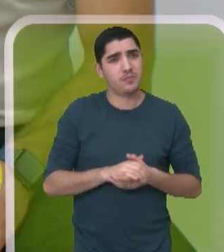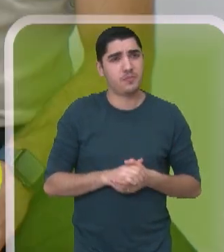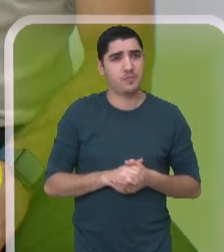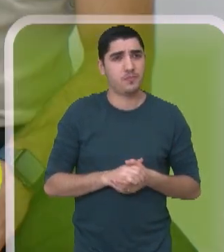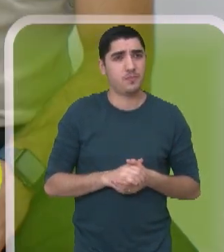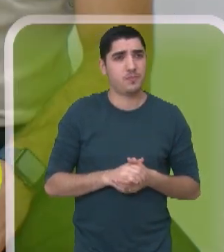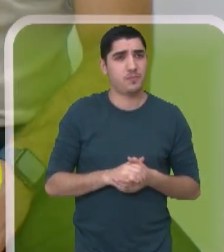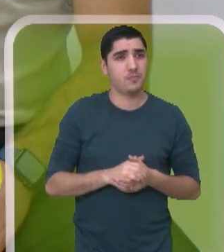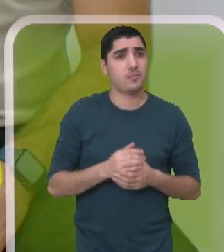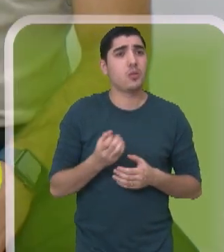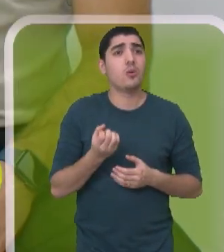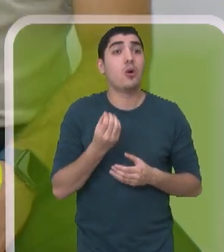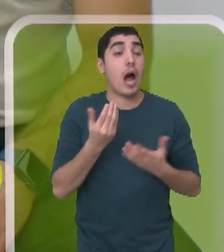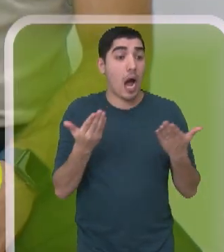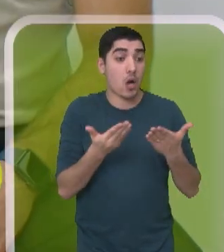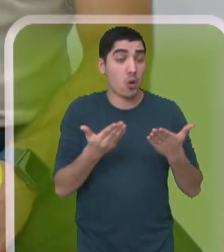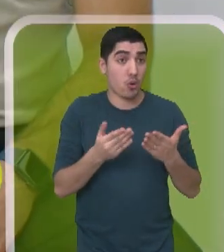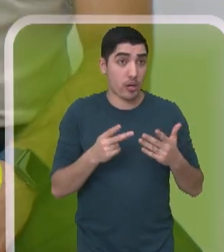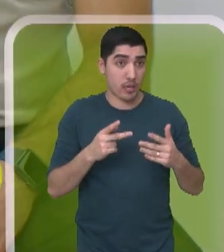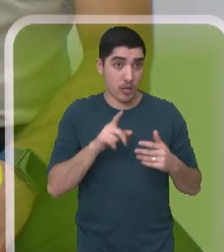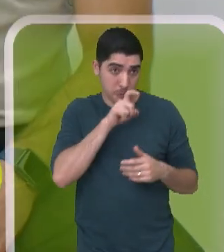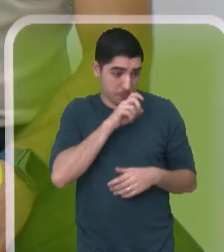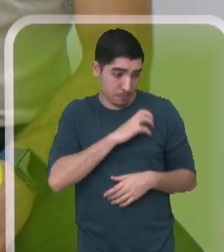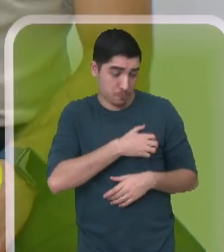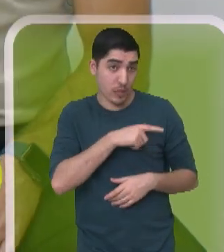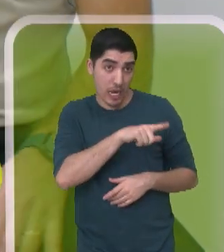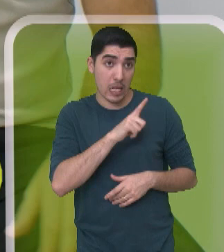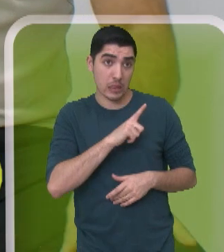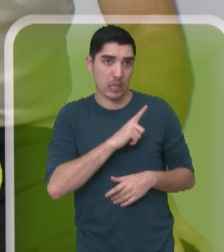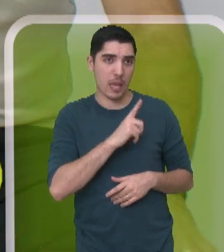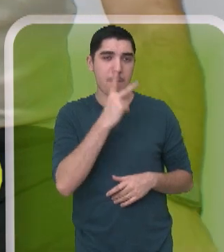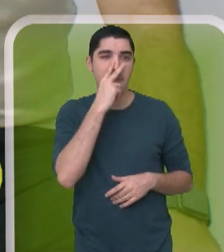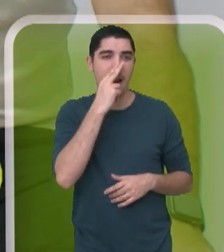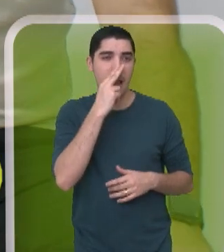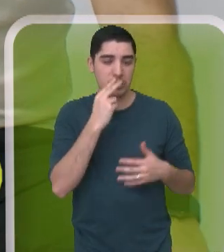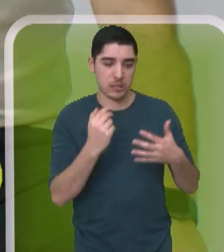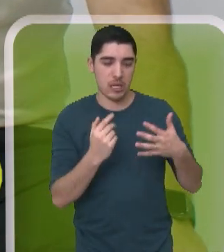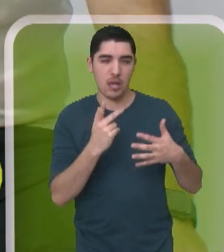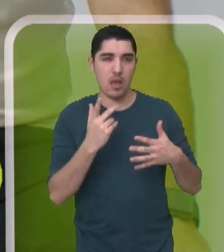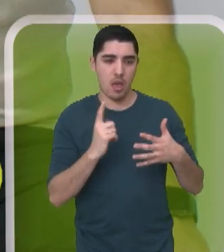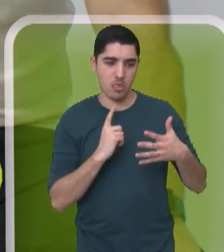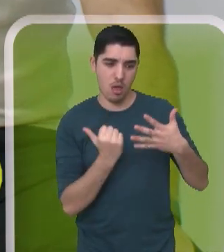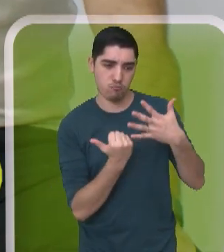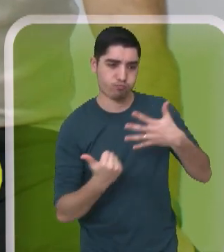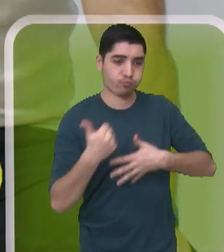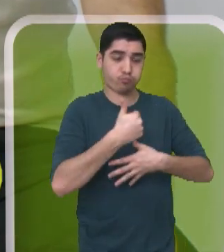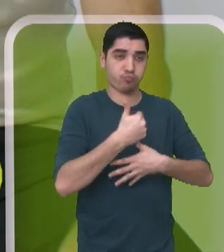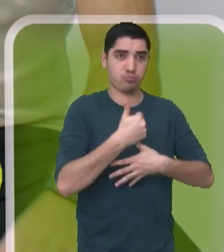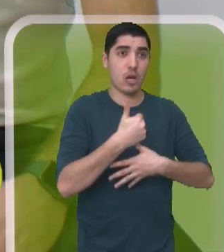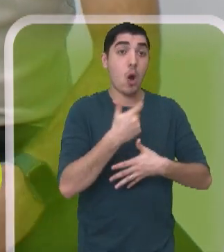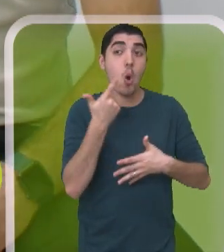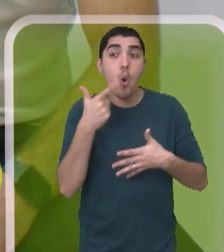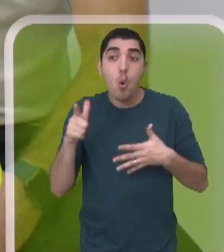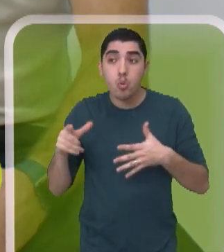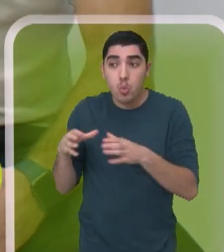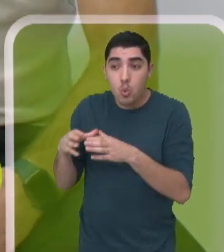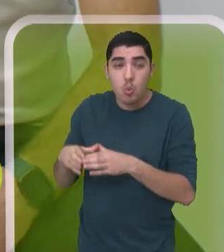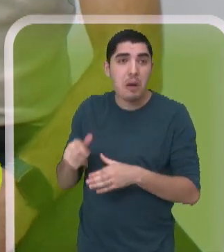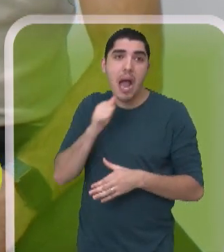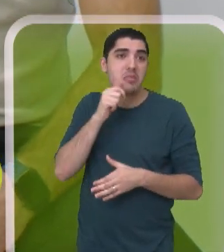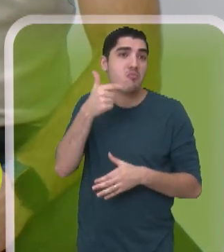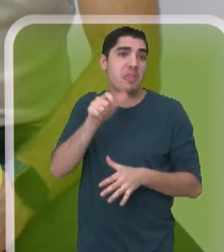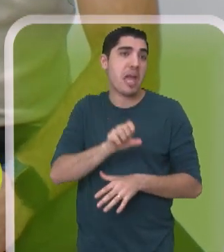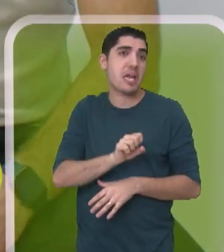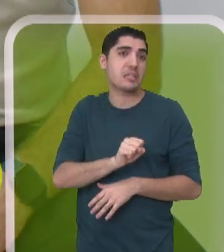Quanto sai na frente o São José em comparação a outros clubes, né? Principalmente nessa divisão que o dinheiro, às